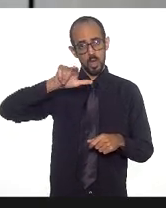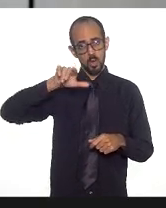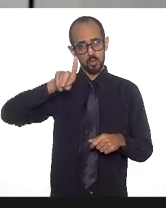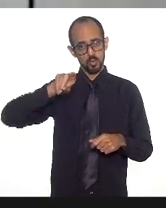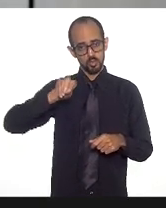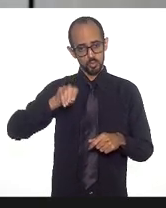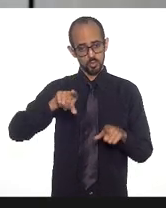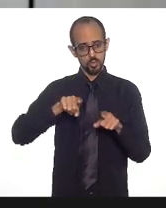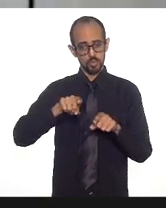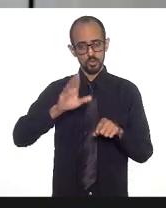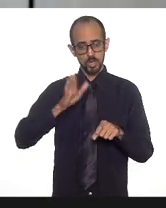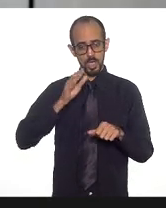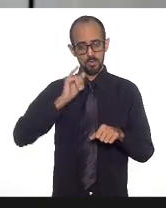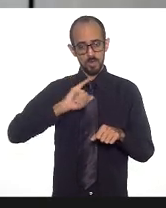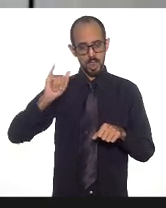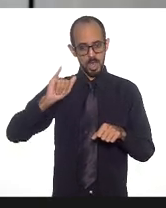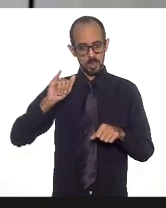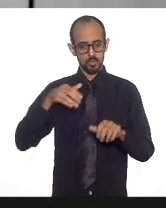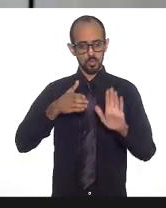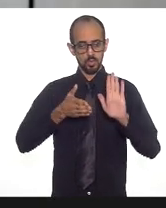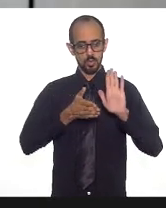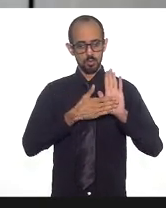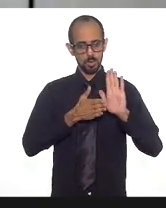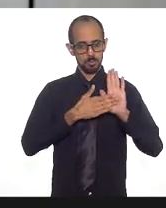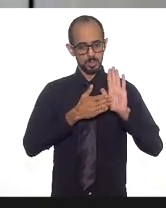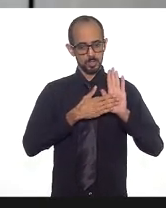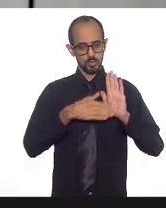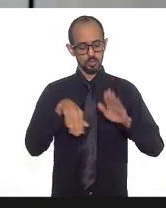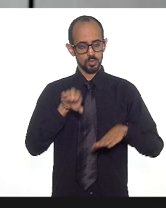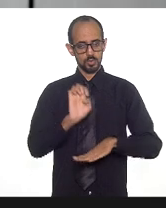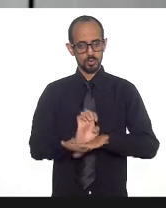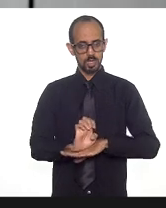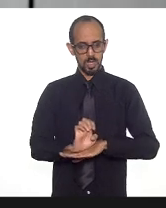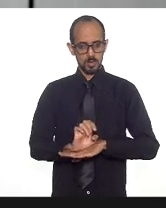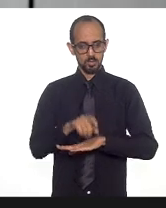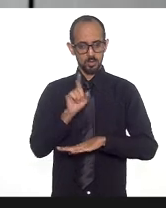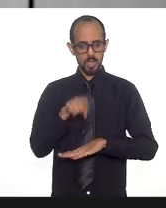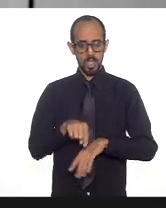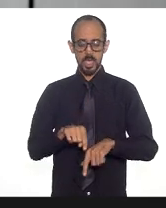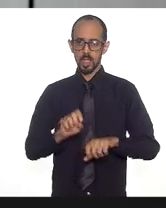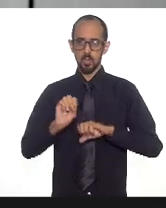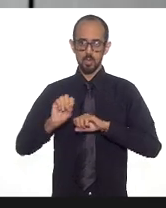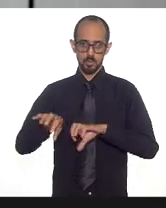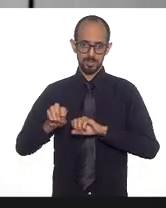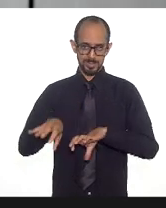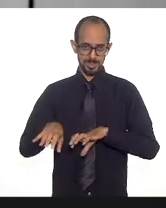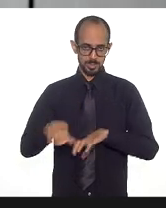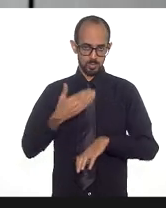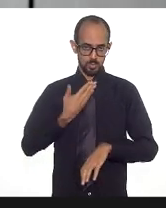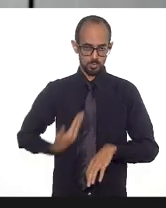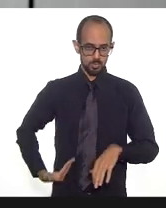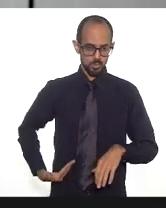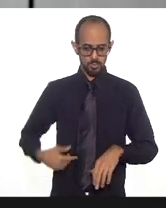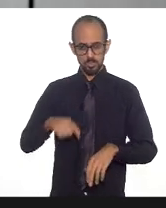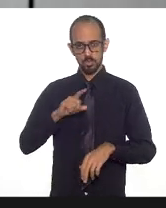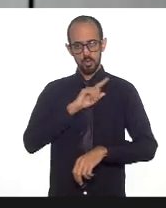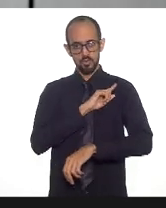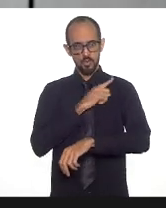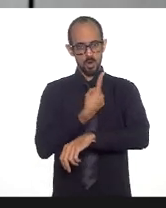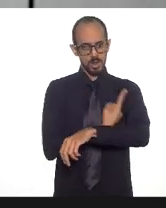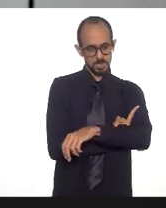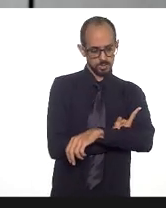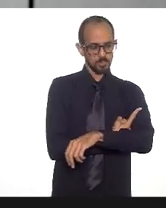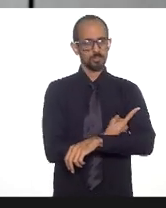compromisso, né, do Estado é com o ensino público, é com o fortalecimento das